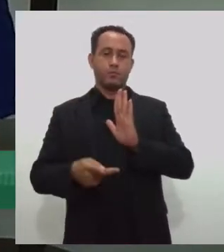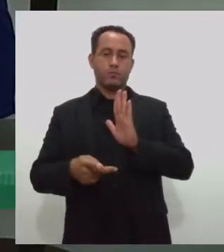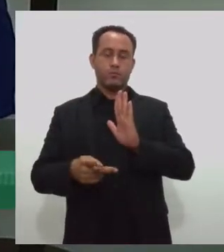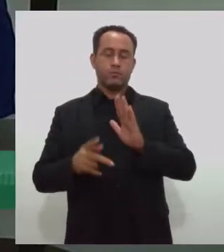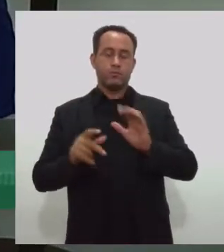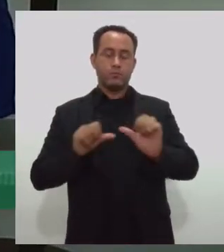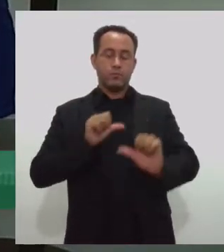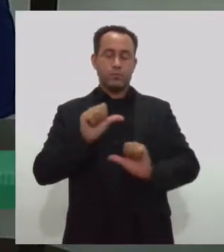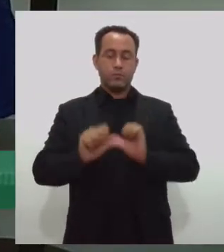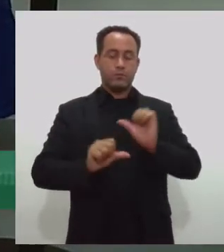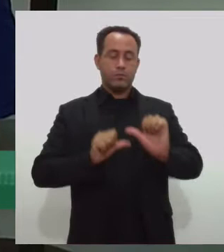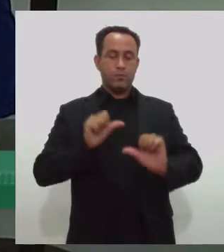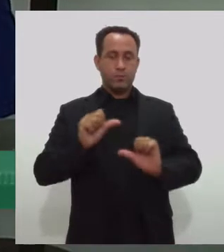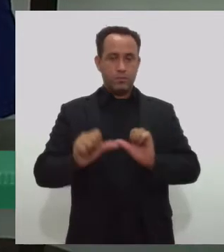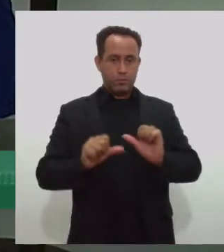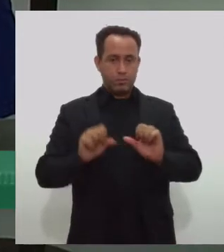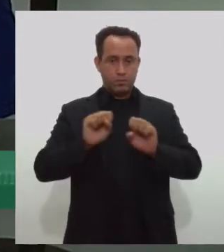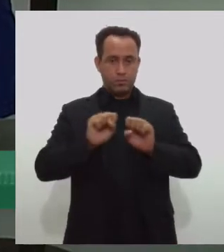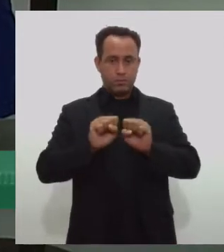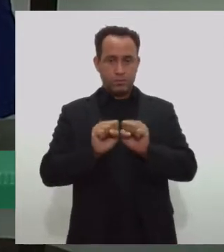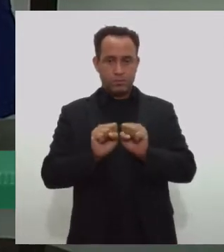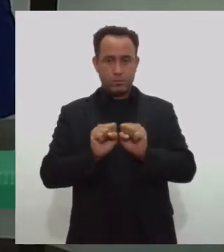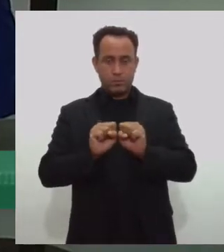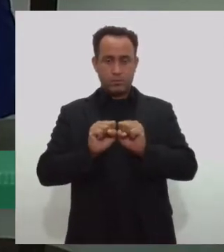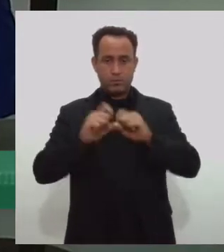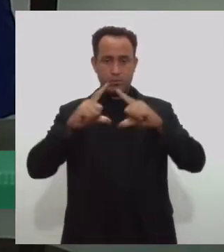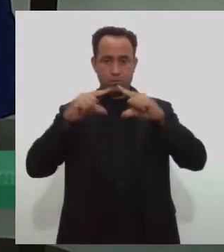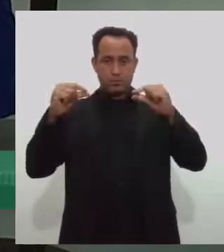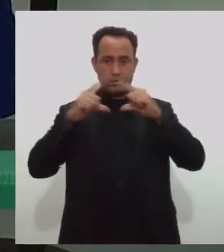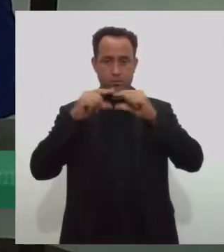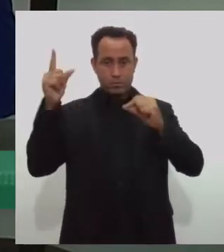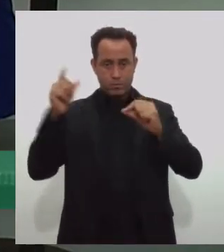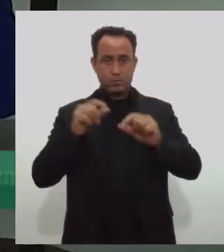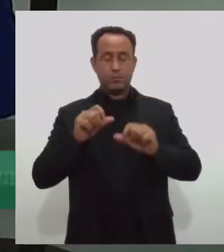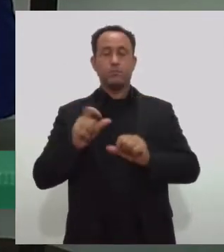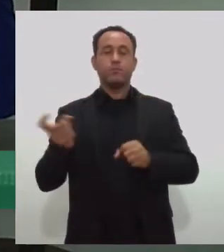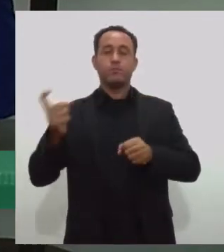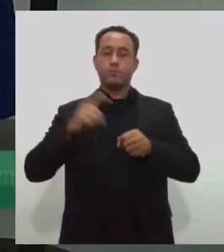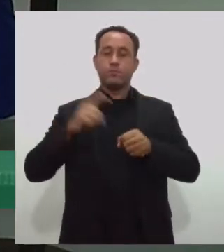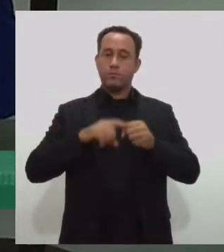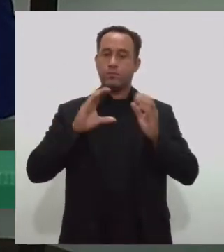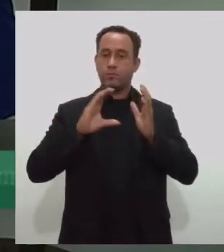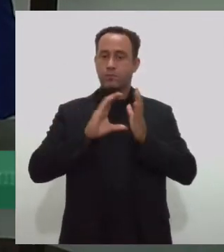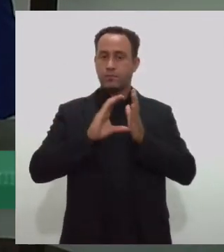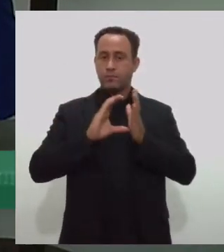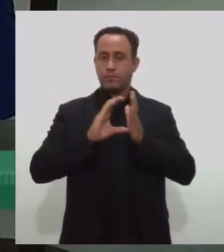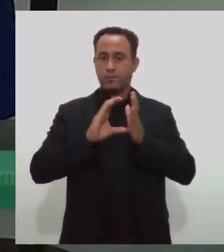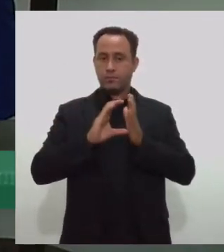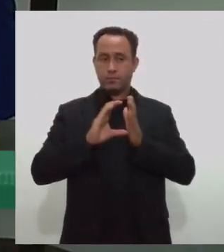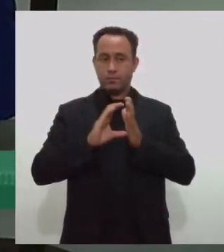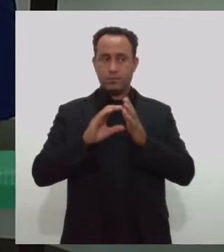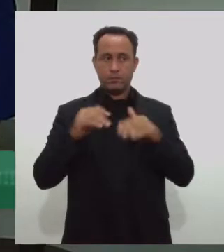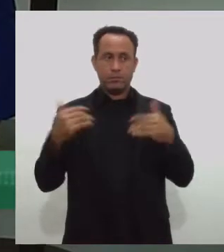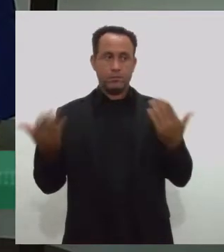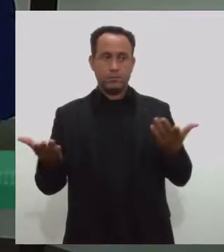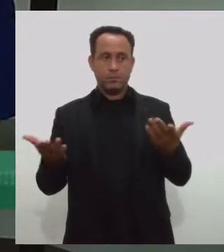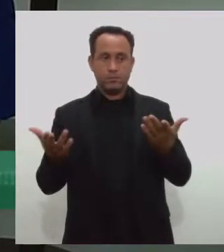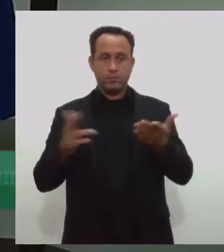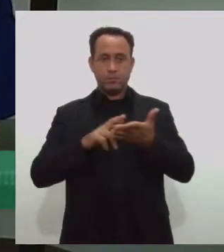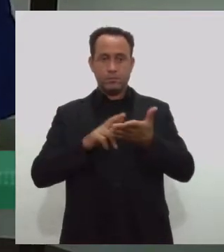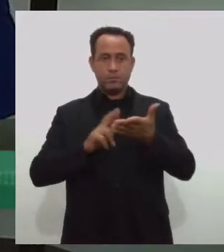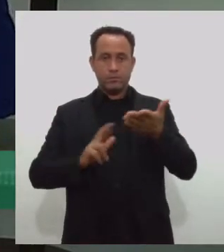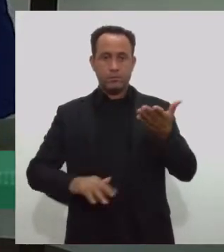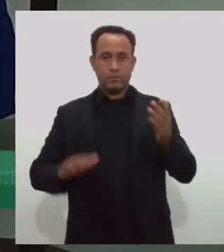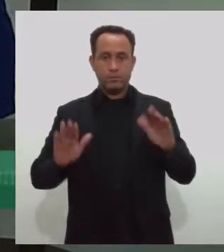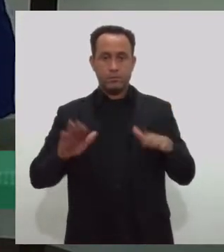modificação no Senado, e em razão dessas modificações, eles retornam para a Câmara. Veja, então, na redação atual,